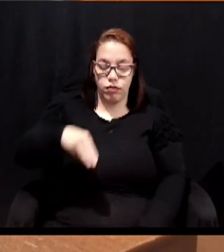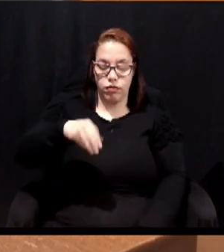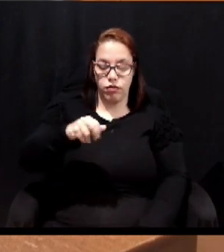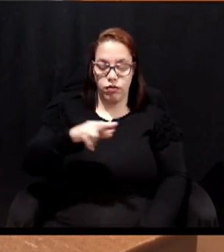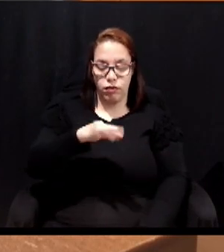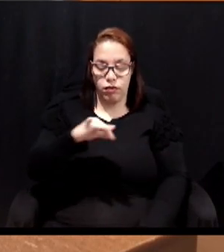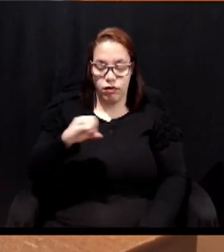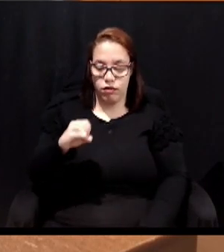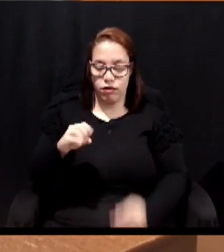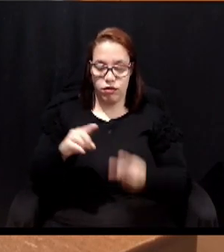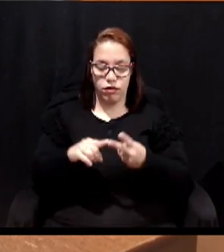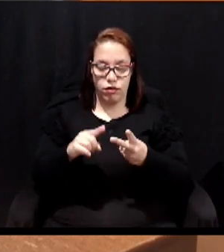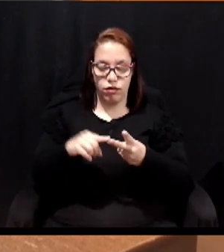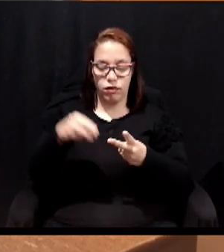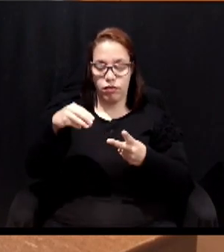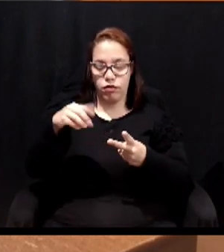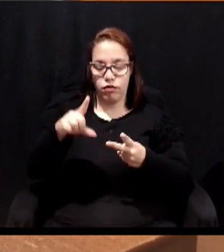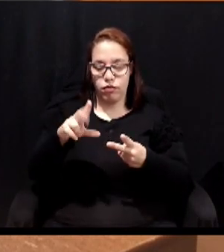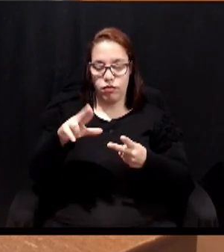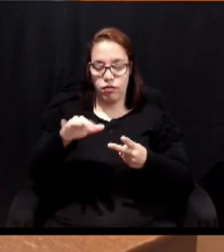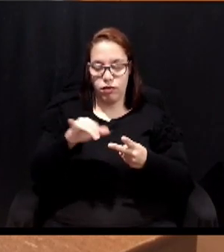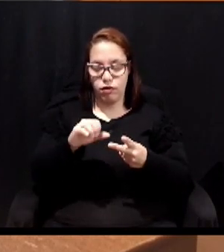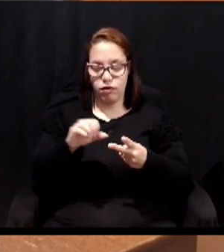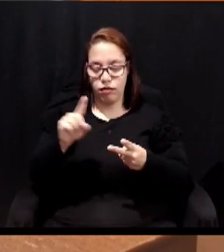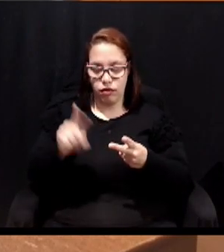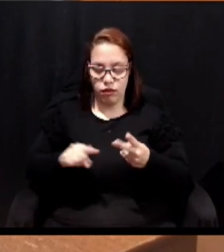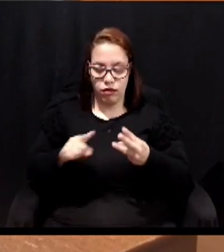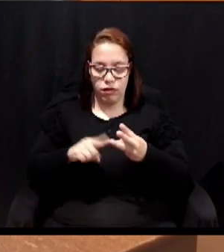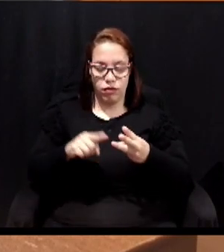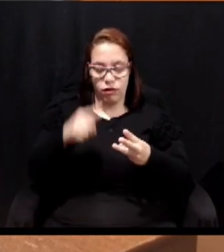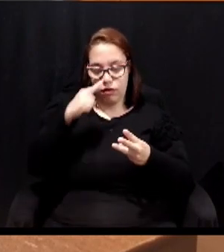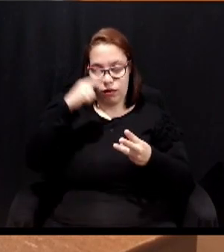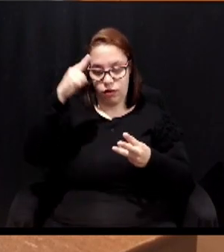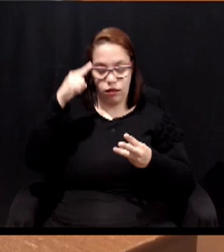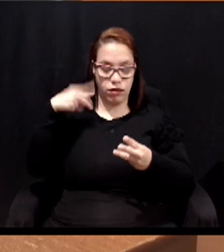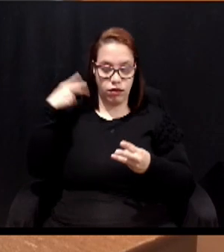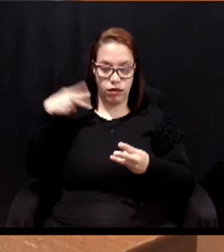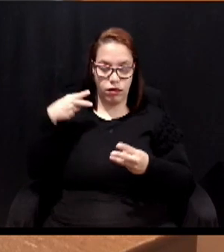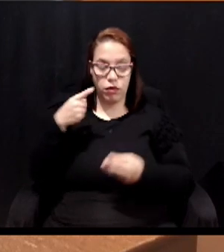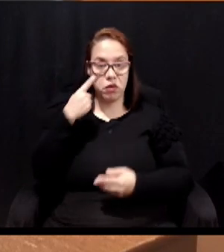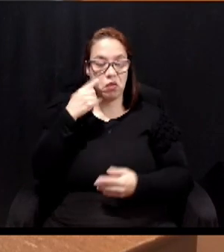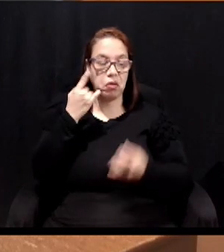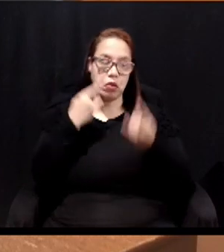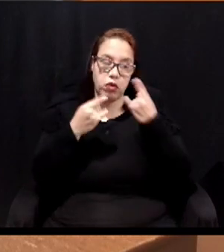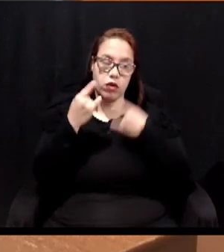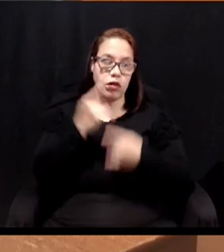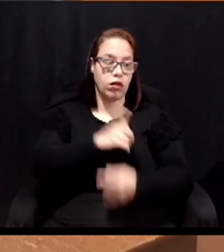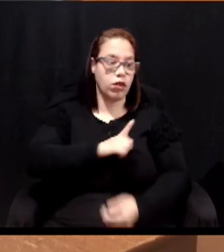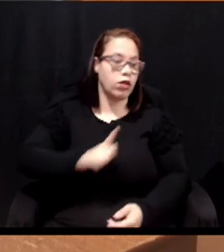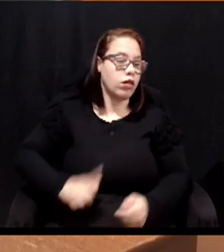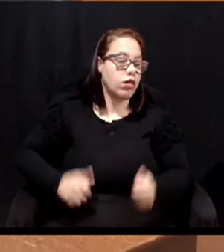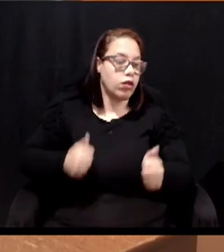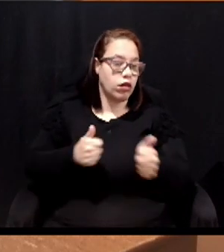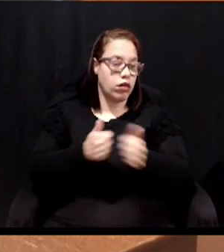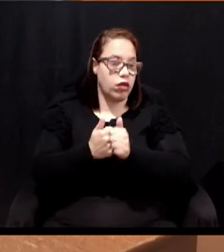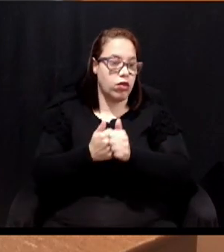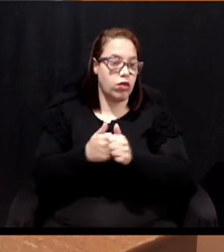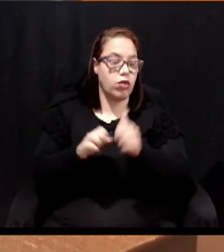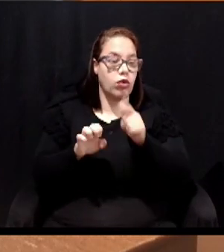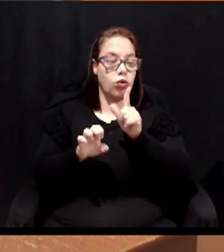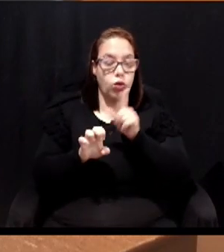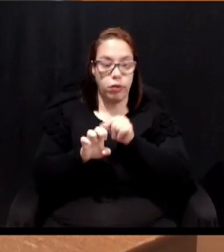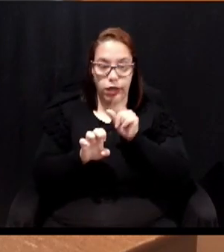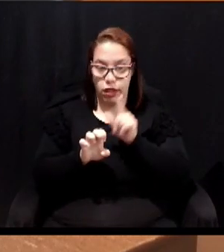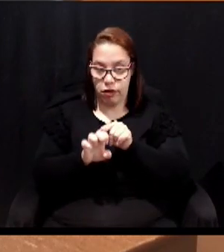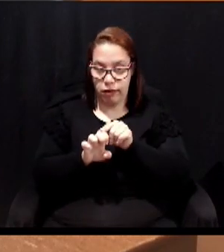Paola. É muito interessante quando a gente vê o governo se aproximando do empresário. Tá? A